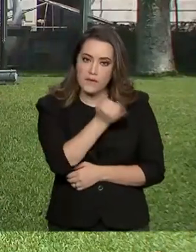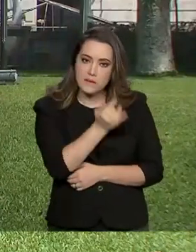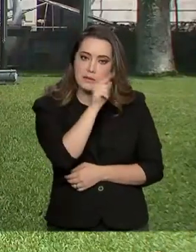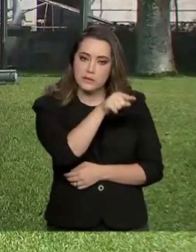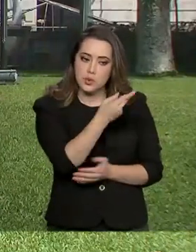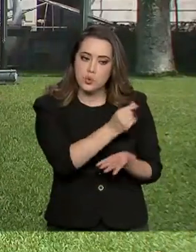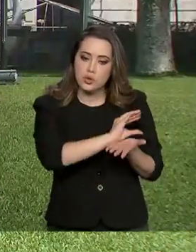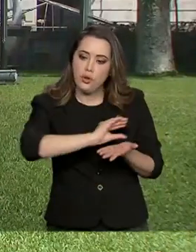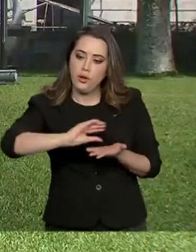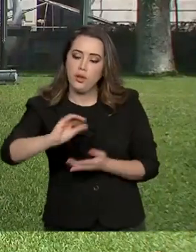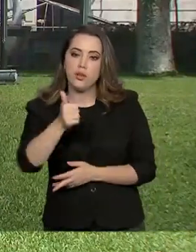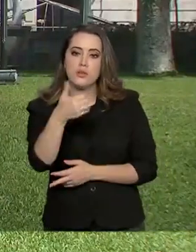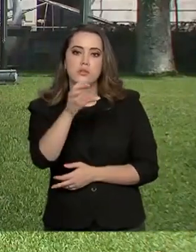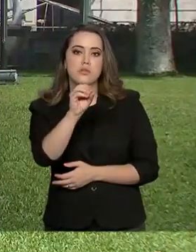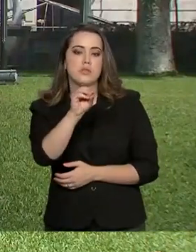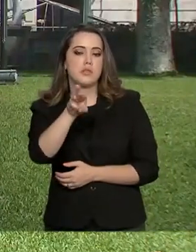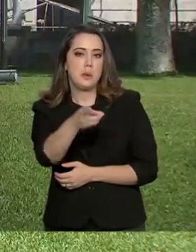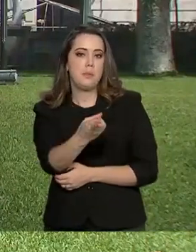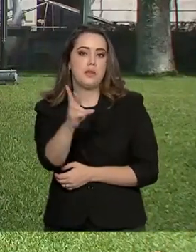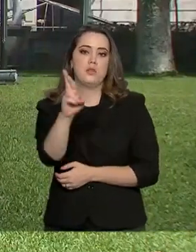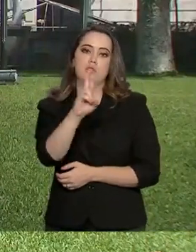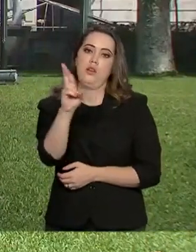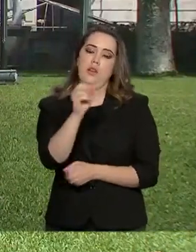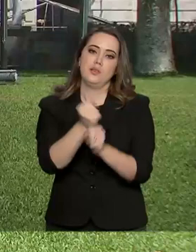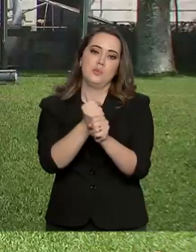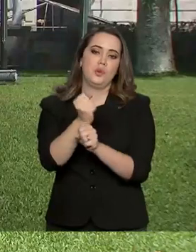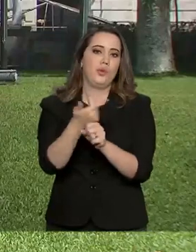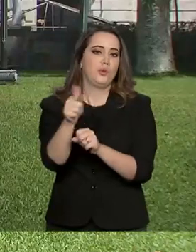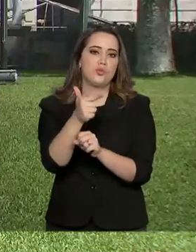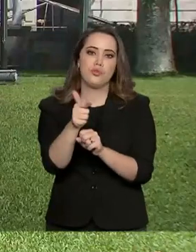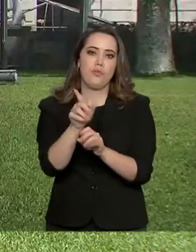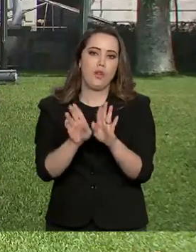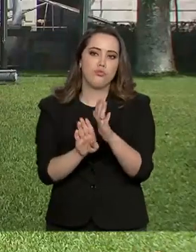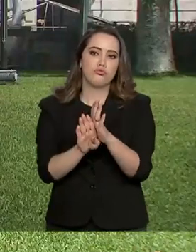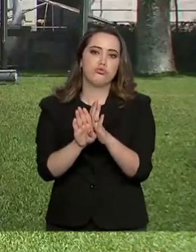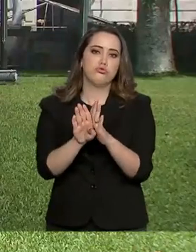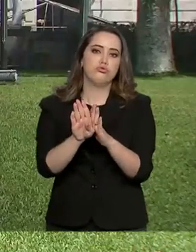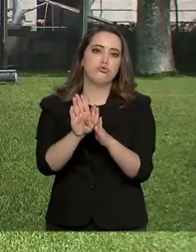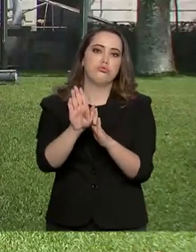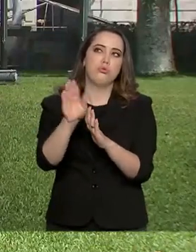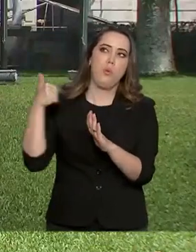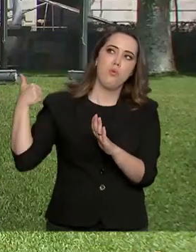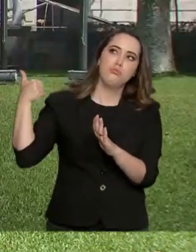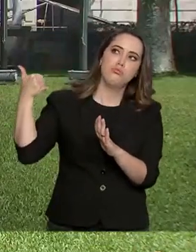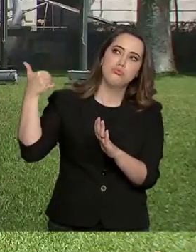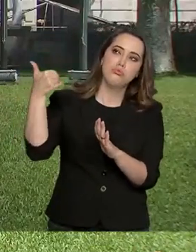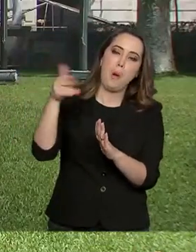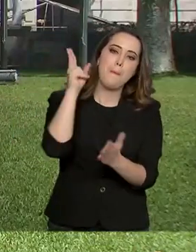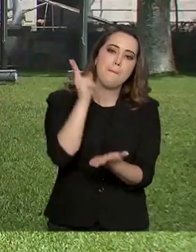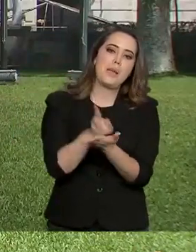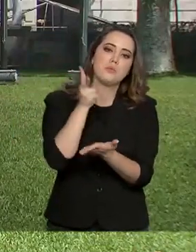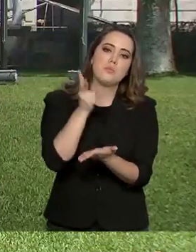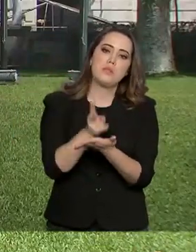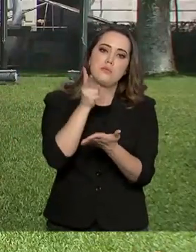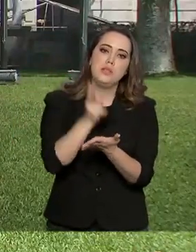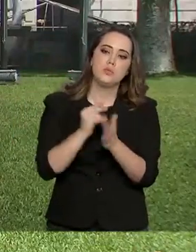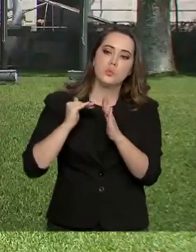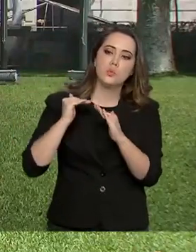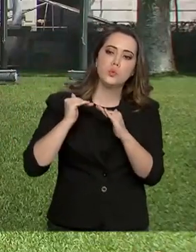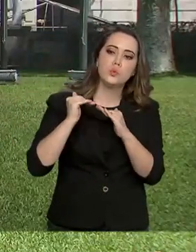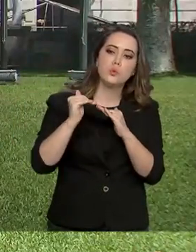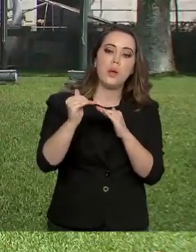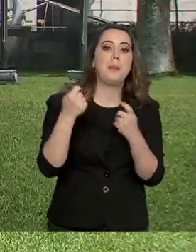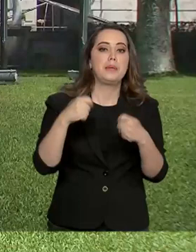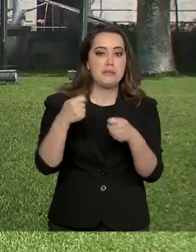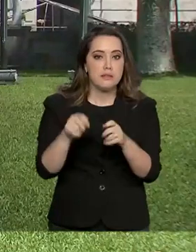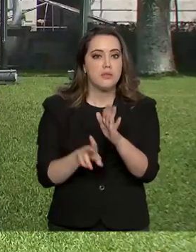cerca de 100 milhões de reais por mês não sofreram nenhum reajuste ao longo de 14 anos pedir uma compensação de